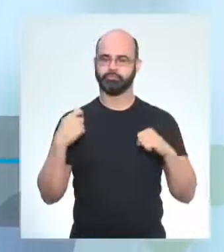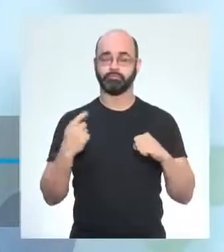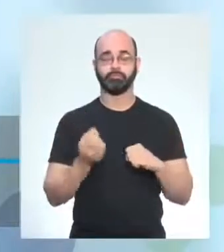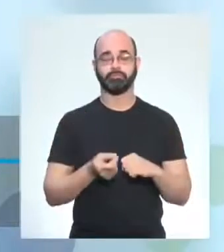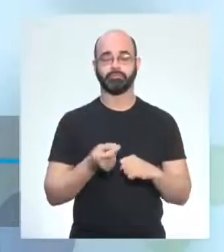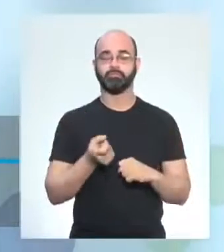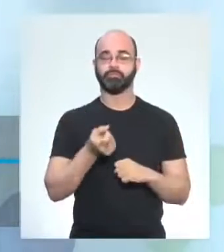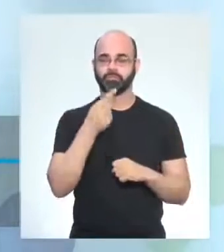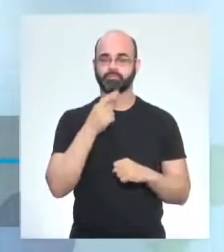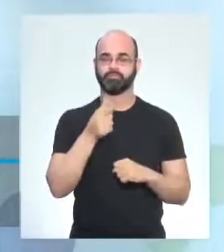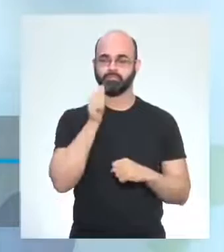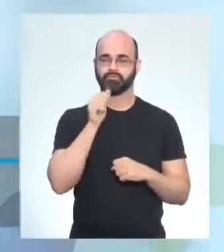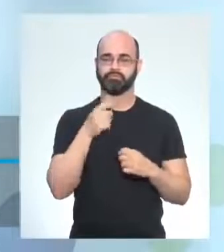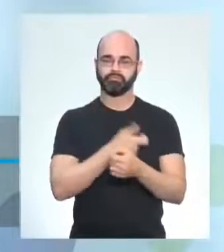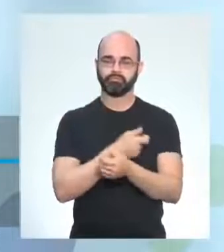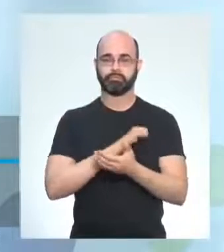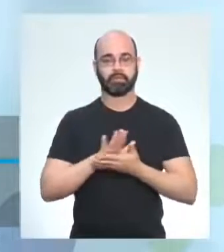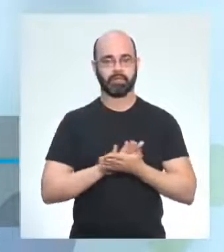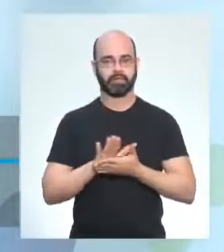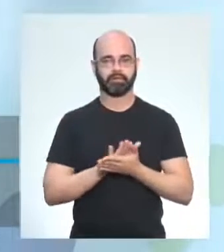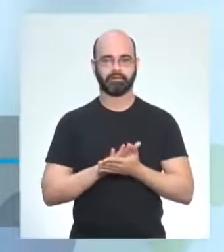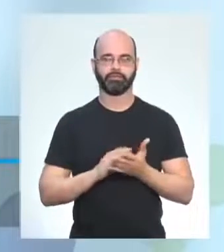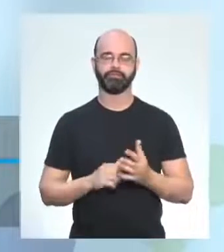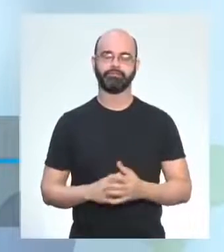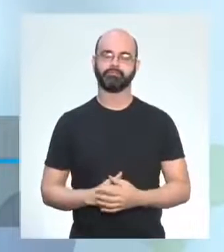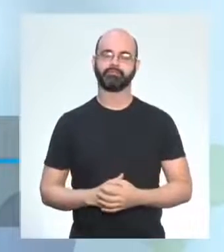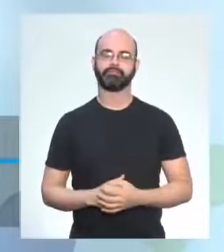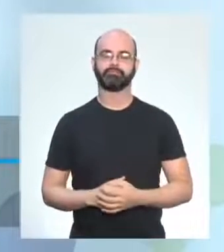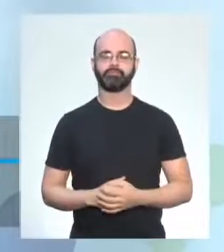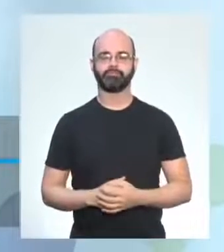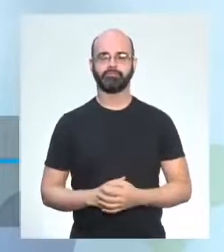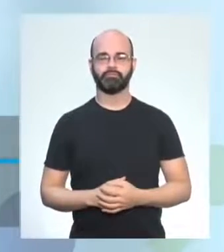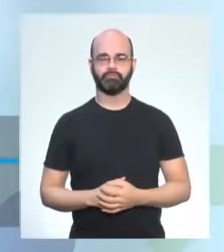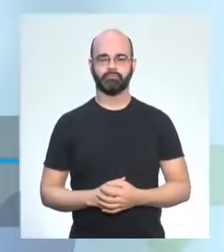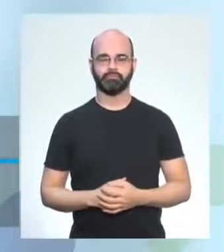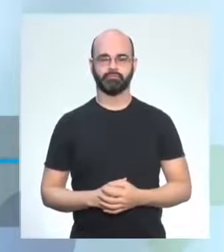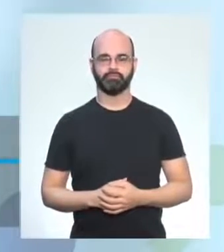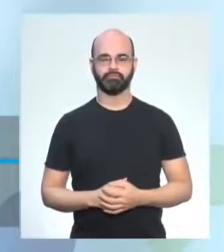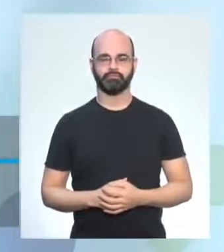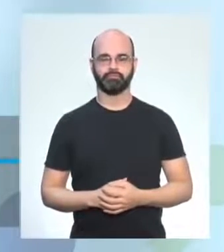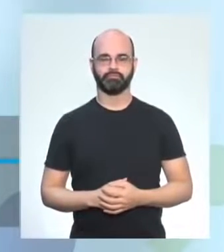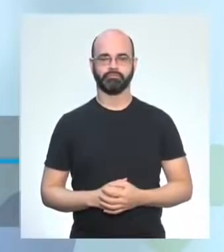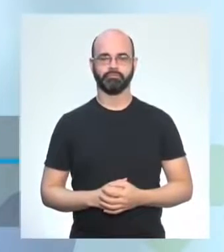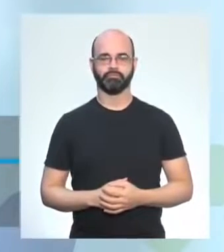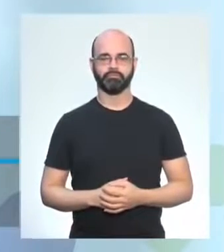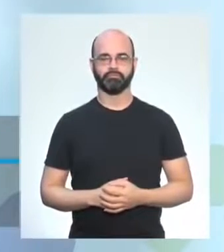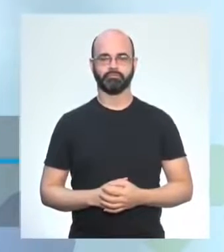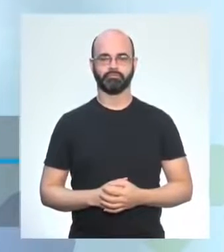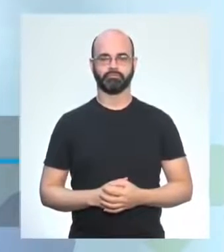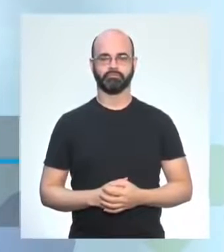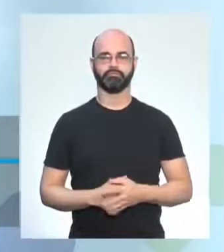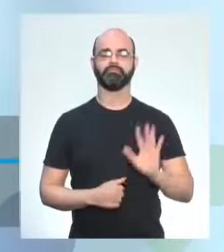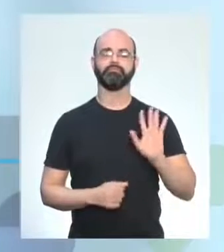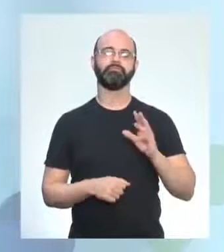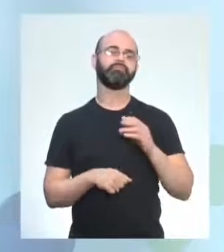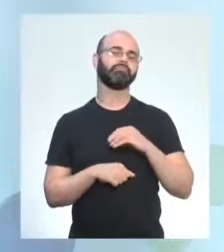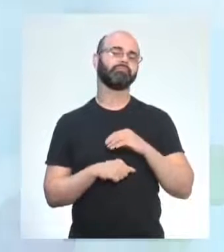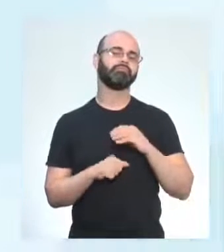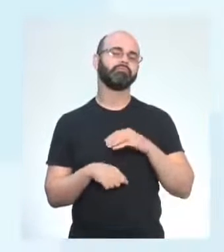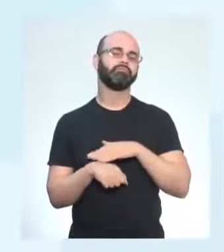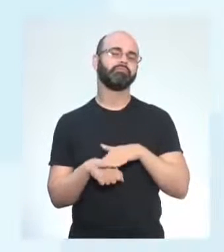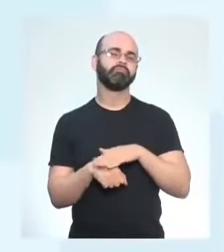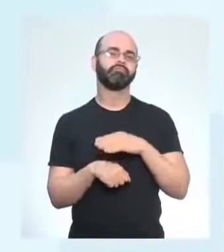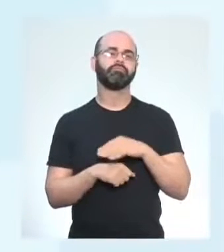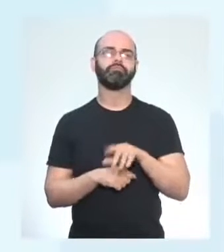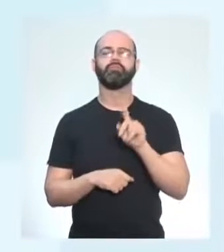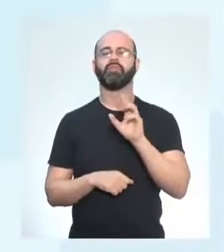nada, tá bom? Bom, dito isso aí, eu quero saber o seguinte, O que são características